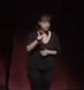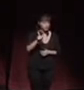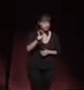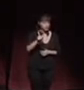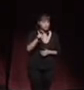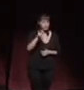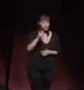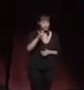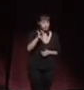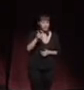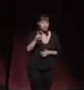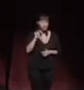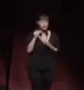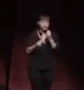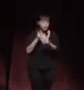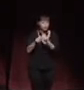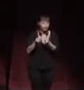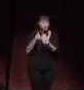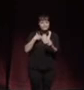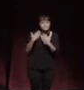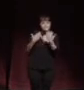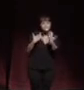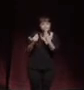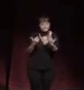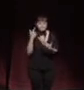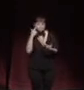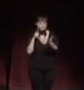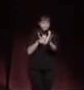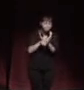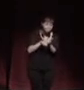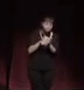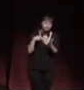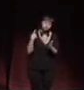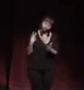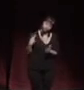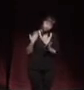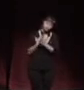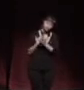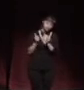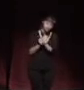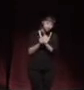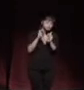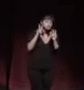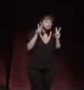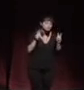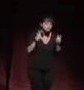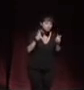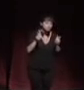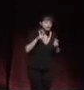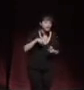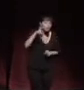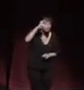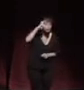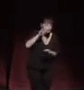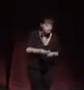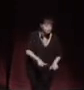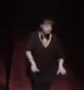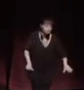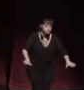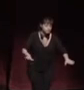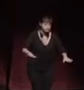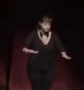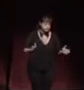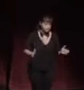visuais e ela com cultura da infância, e nós fazíamos aulas juntas. E a gente queria justamente recolher